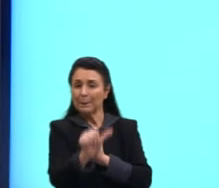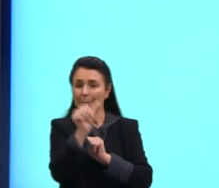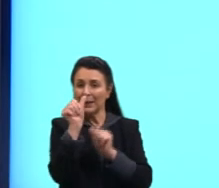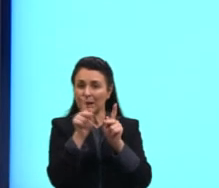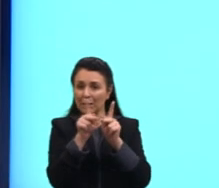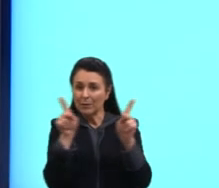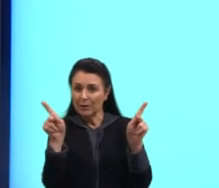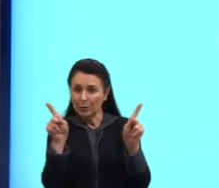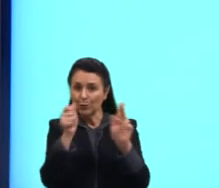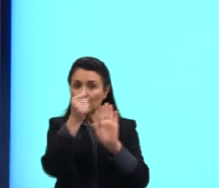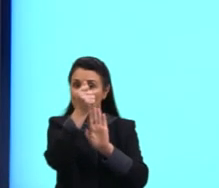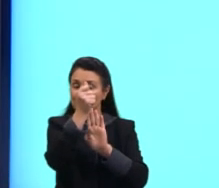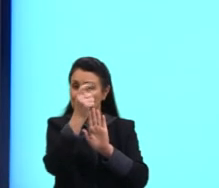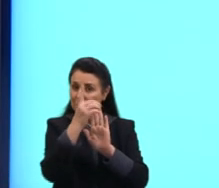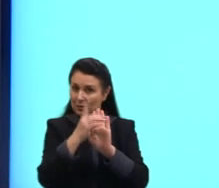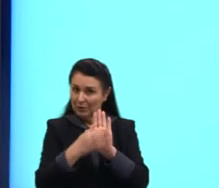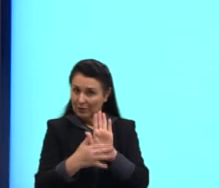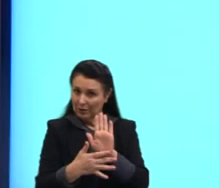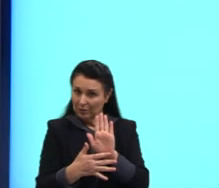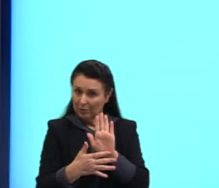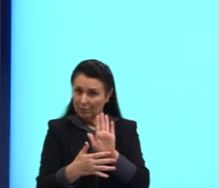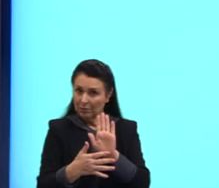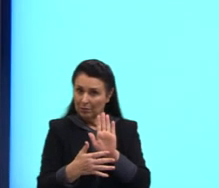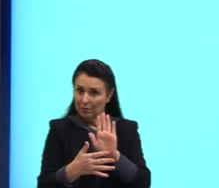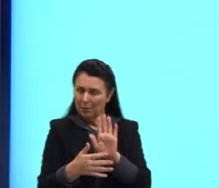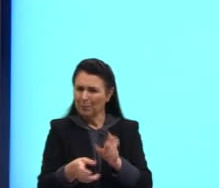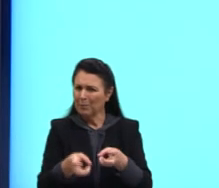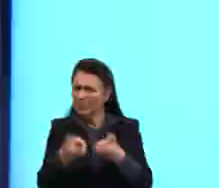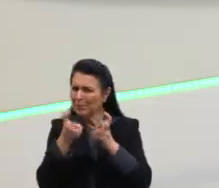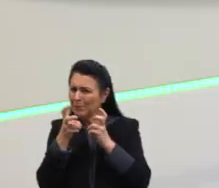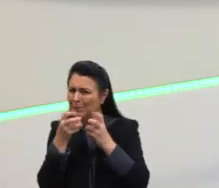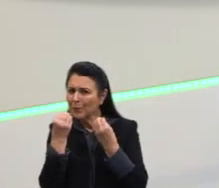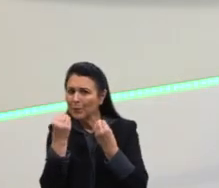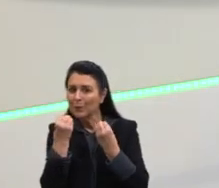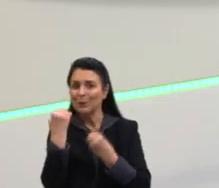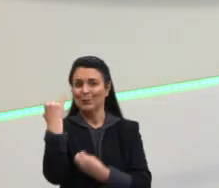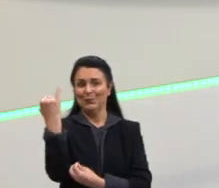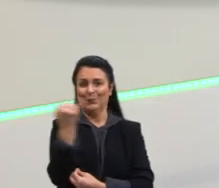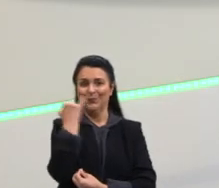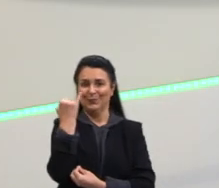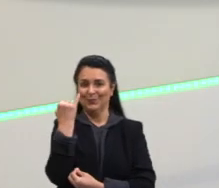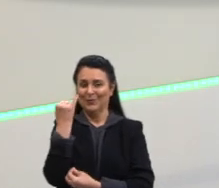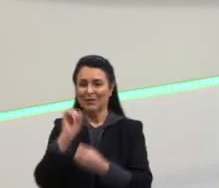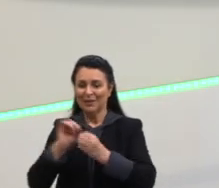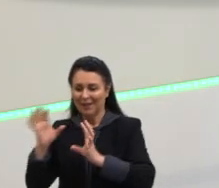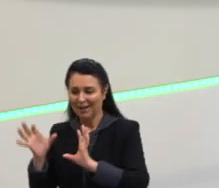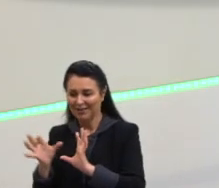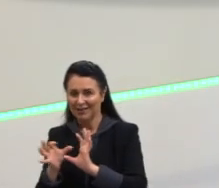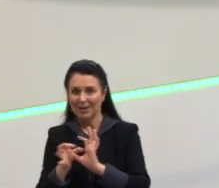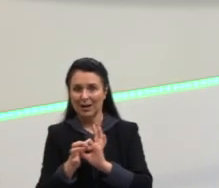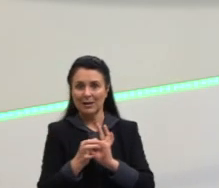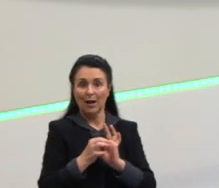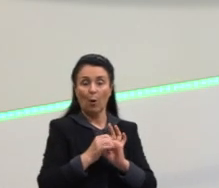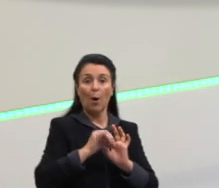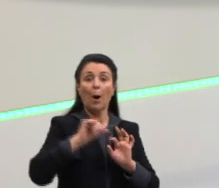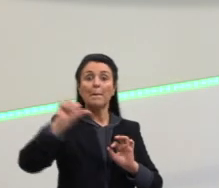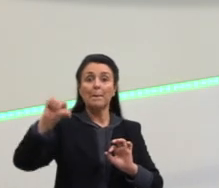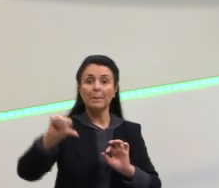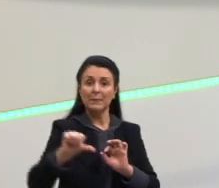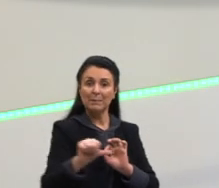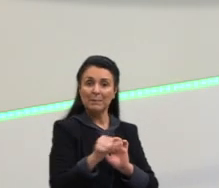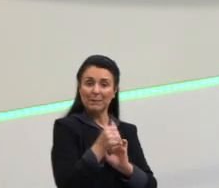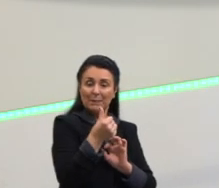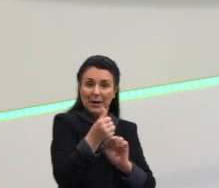então repare o quanto isso é importante né como eu consigo fazer essa ligação do meu primeiro período de desenvolvimento